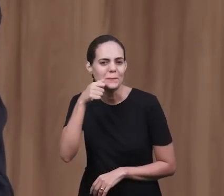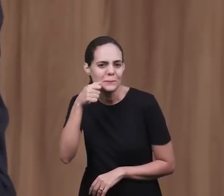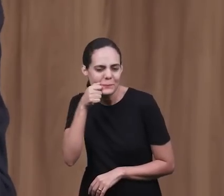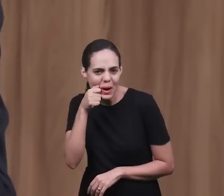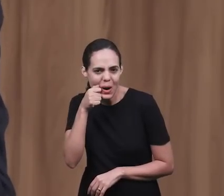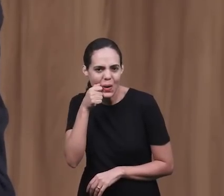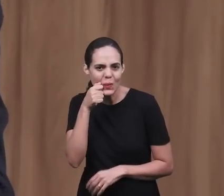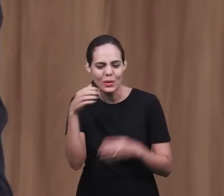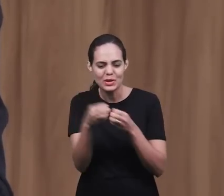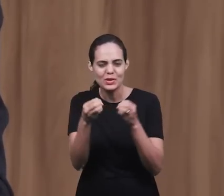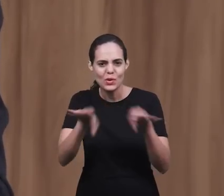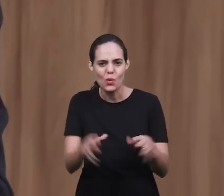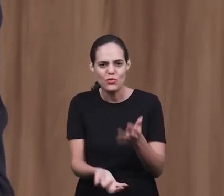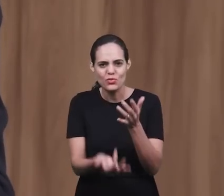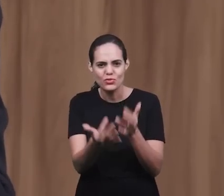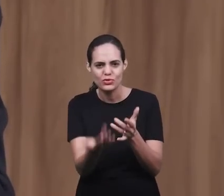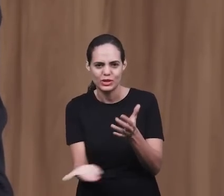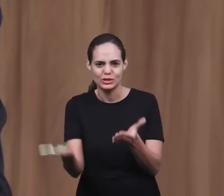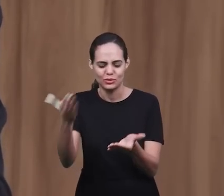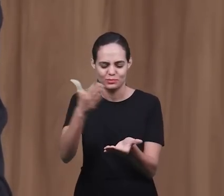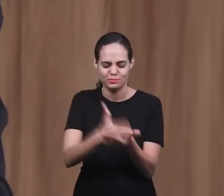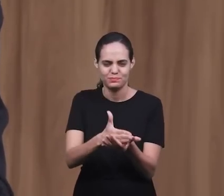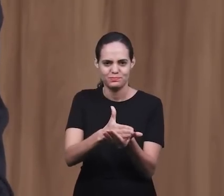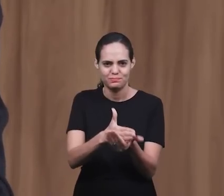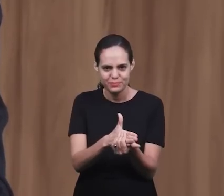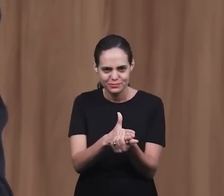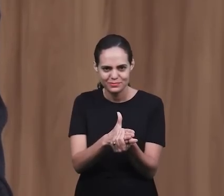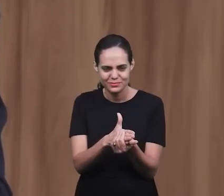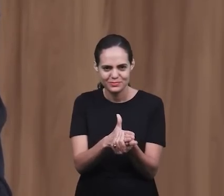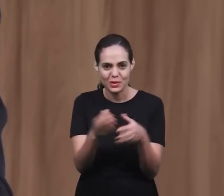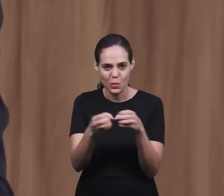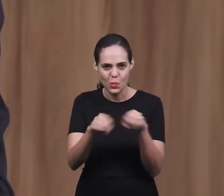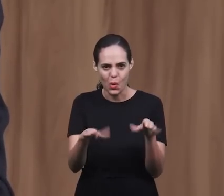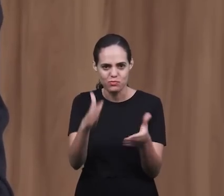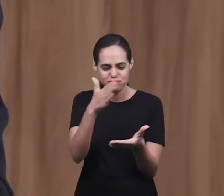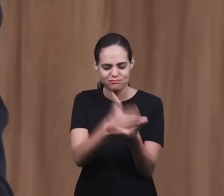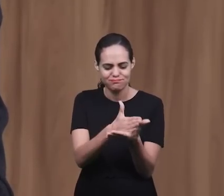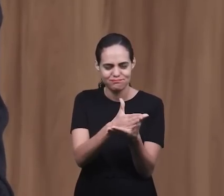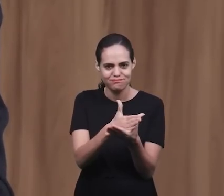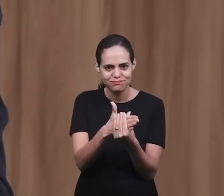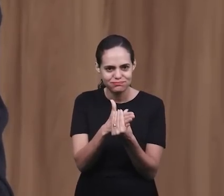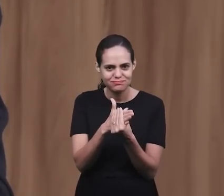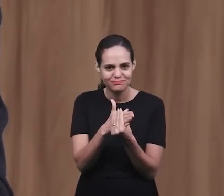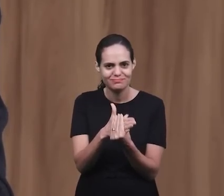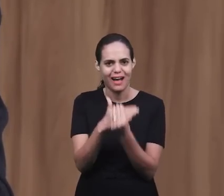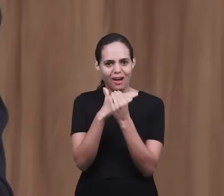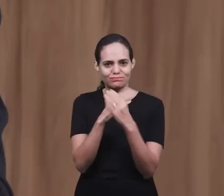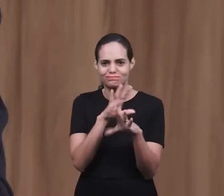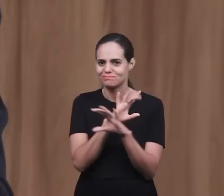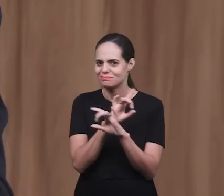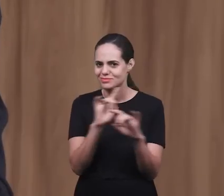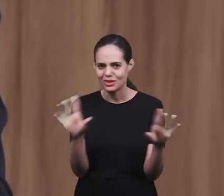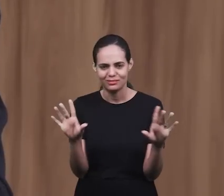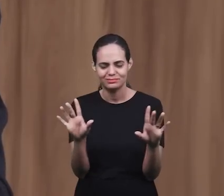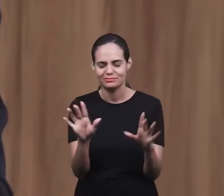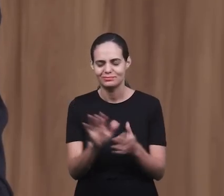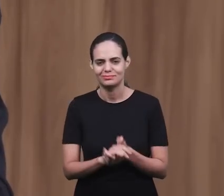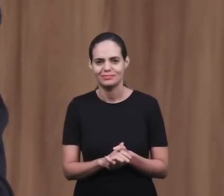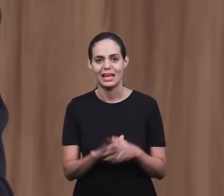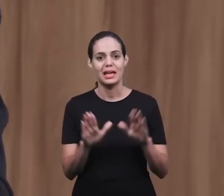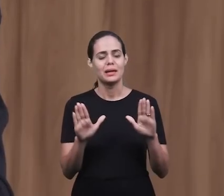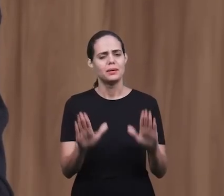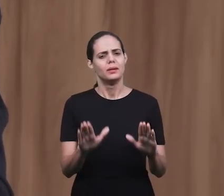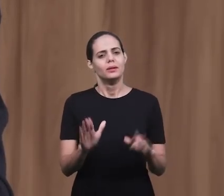pastor tinha essa deferência especial. Mas para isso, portanto, era preciso haver a ética do pastor.